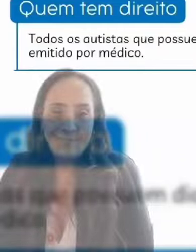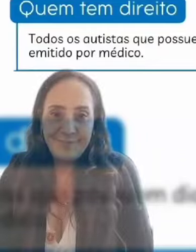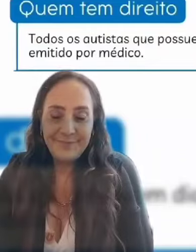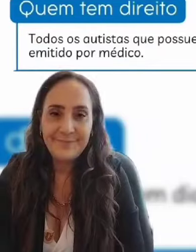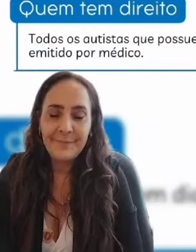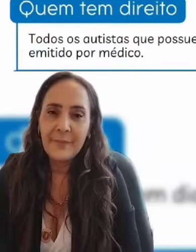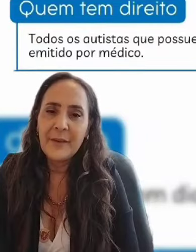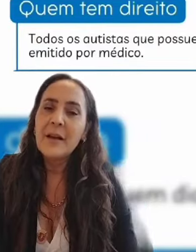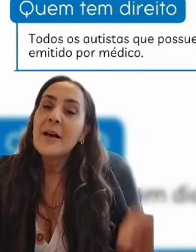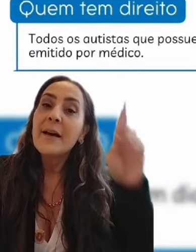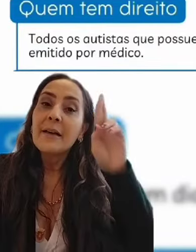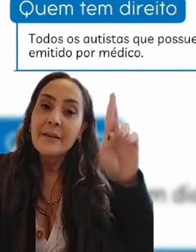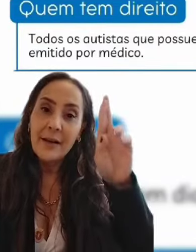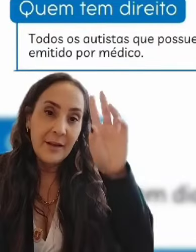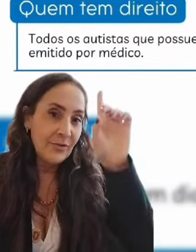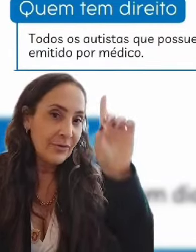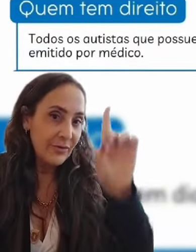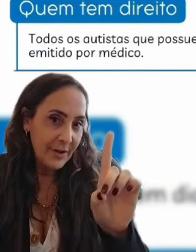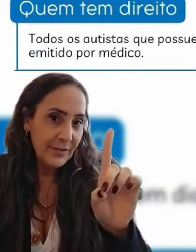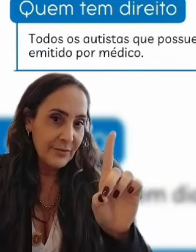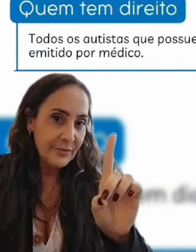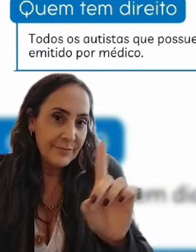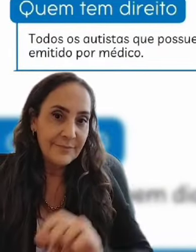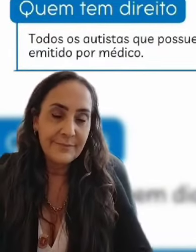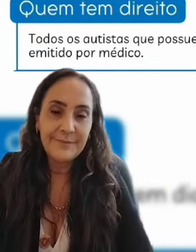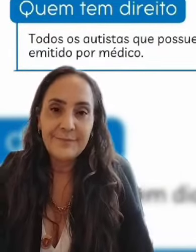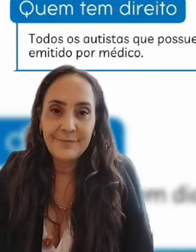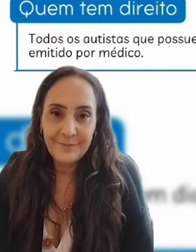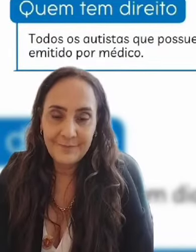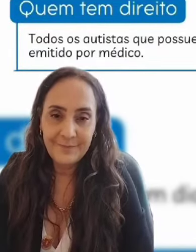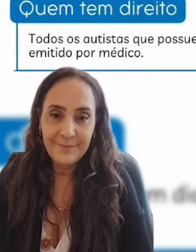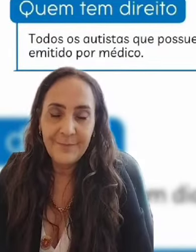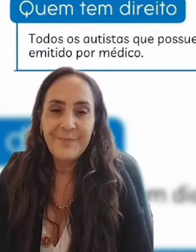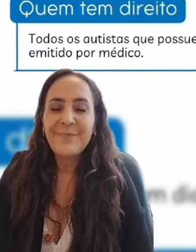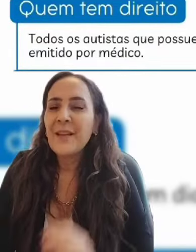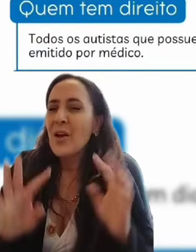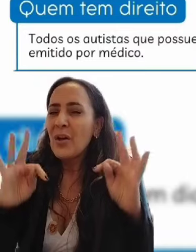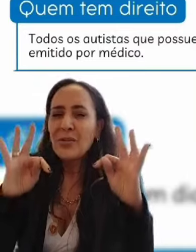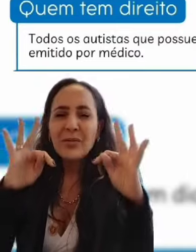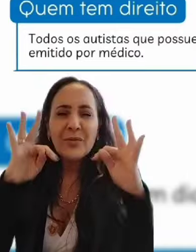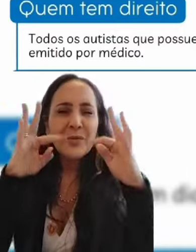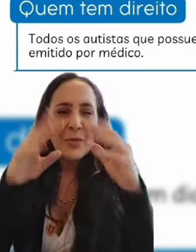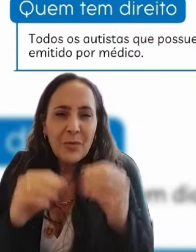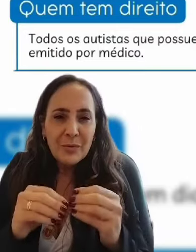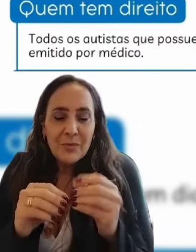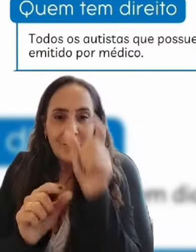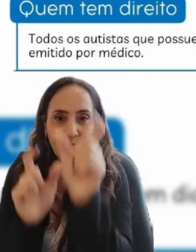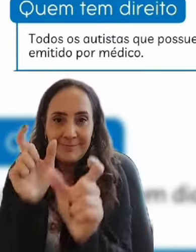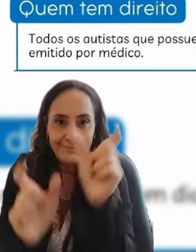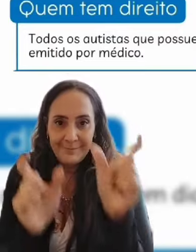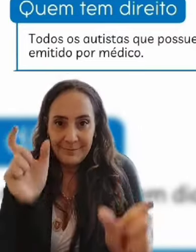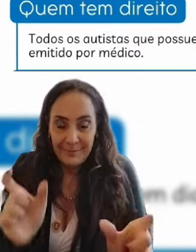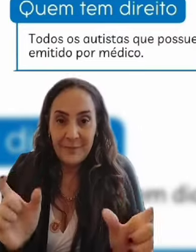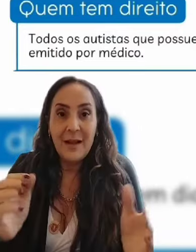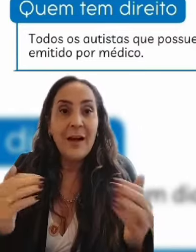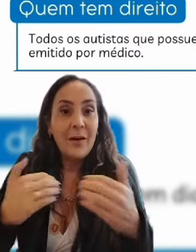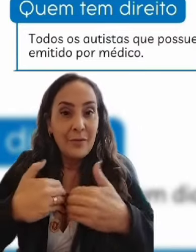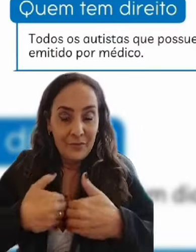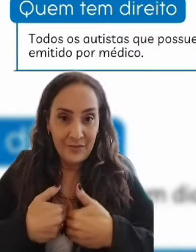Quem tem direito? Todos os autistas que possuem